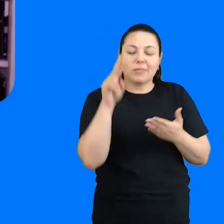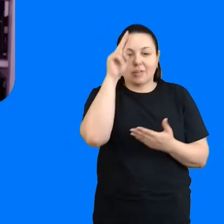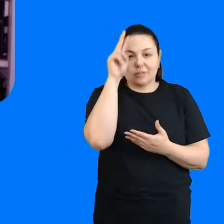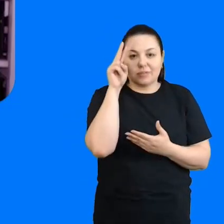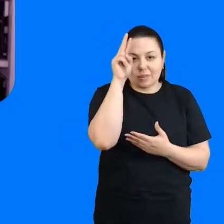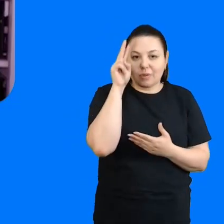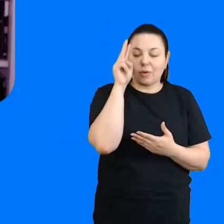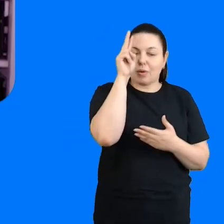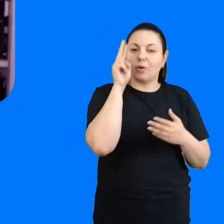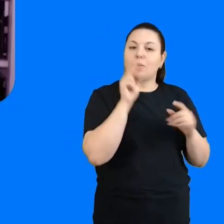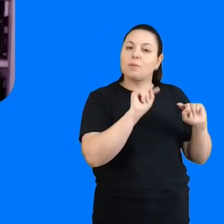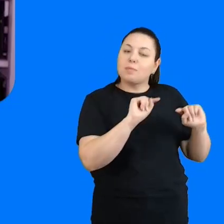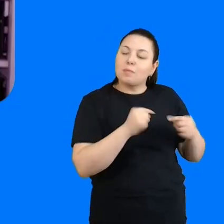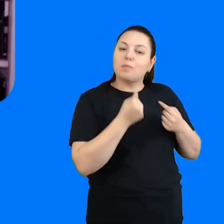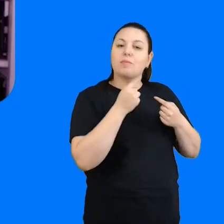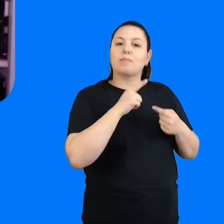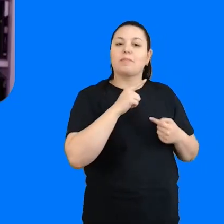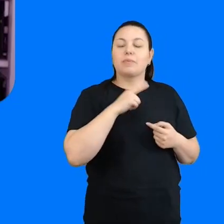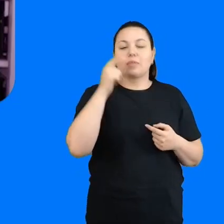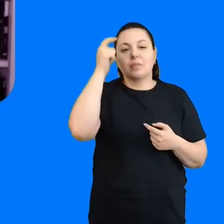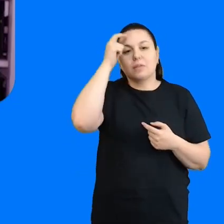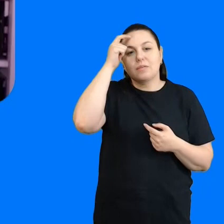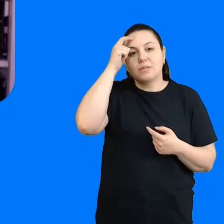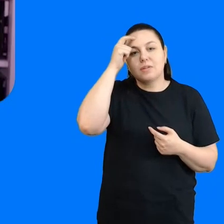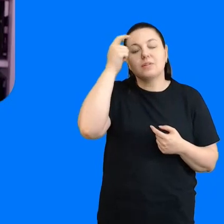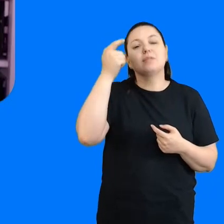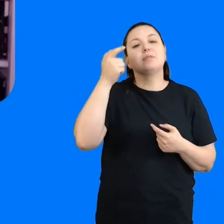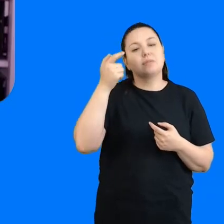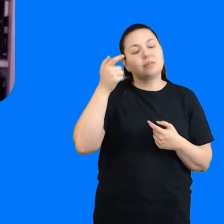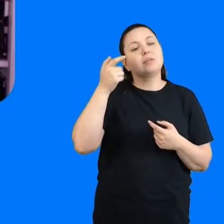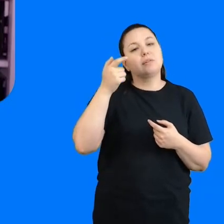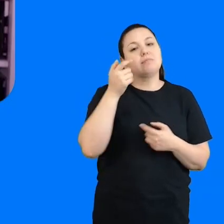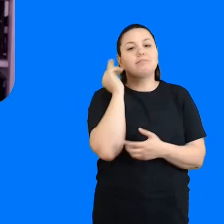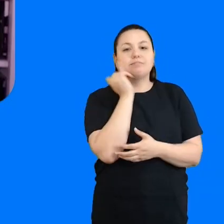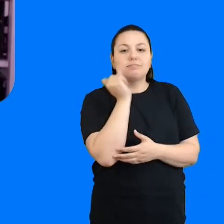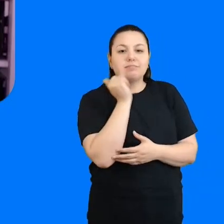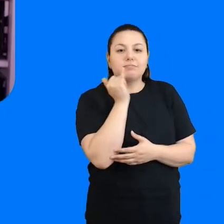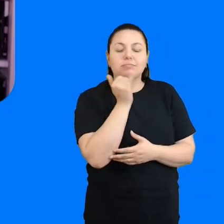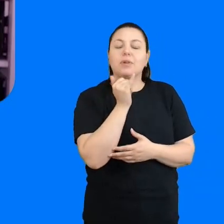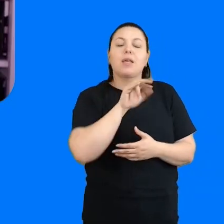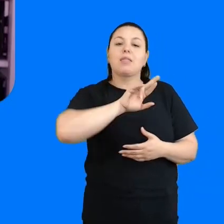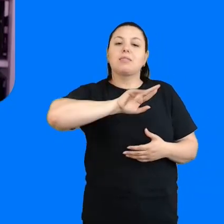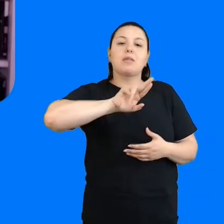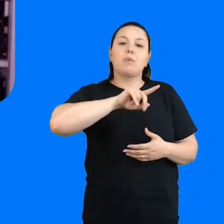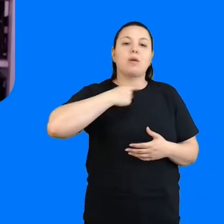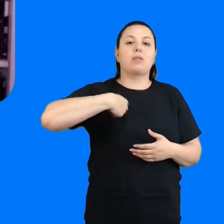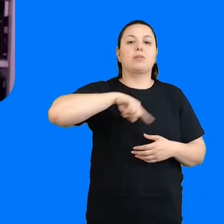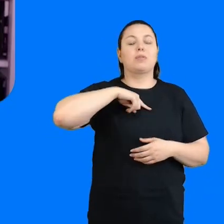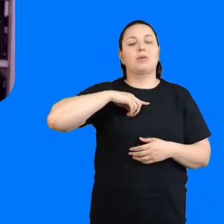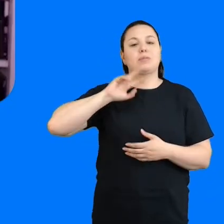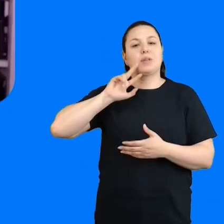uma consciência de que essas narrativas não são a nossa decisão, são se calhar